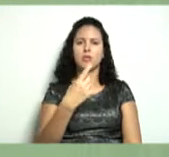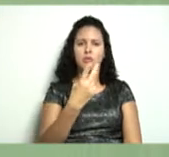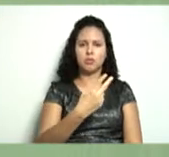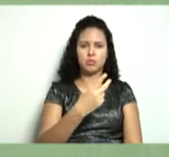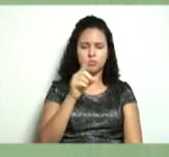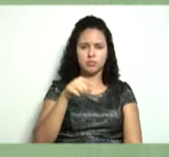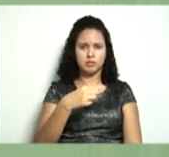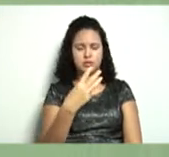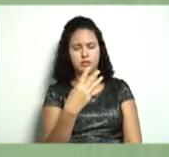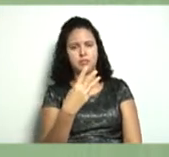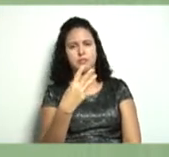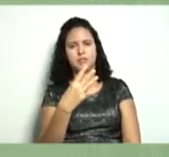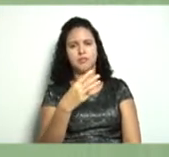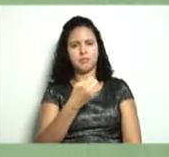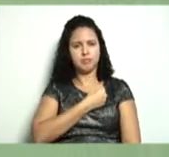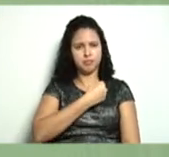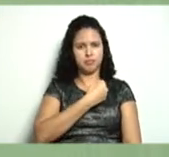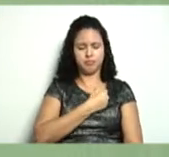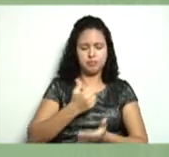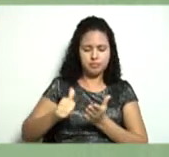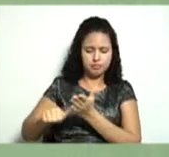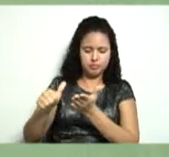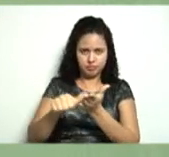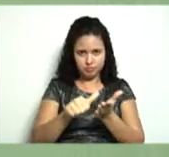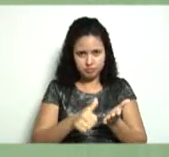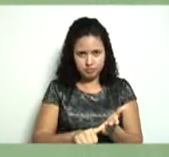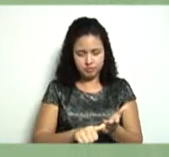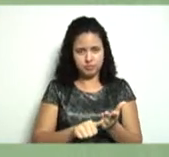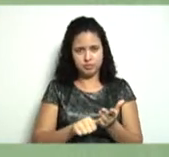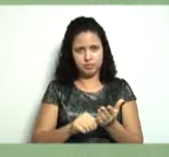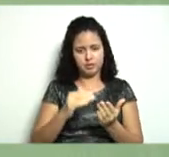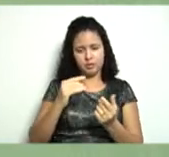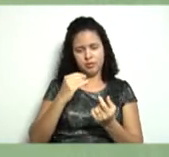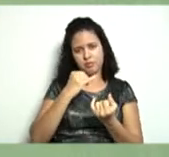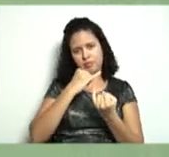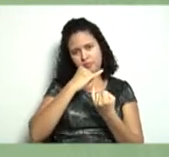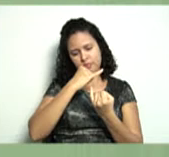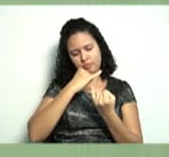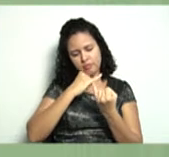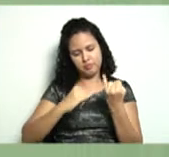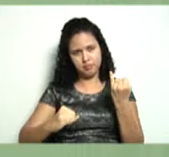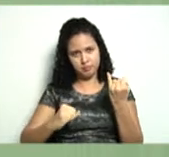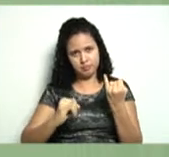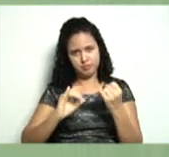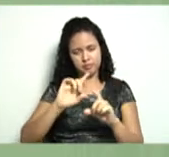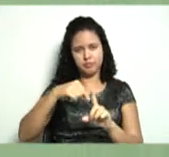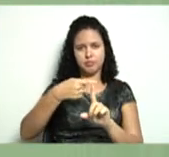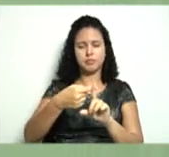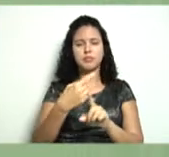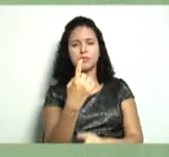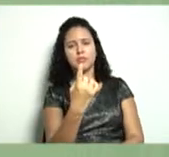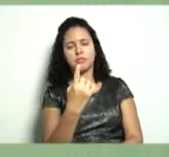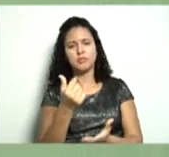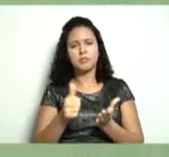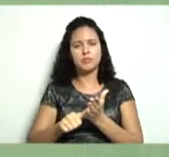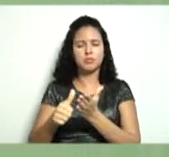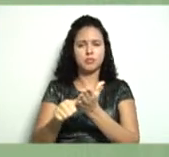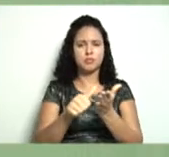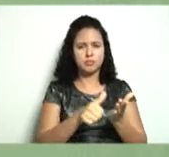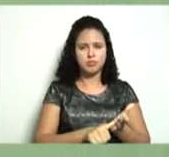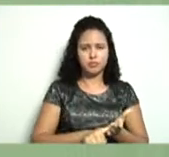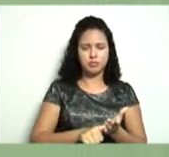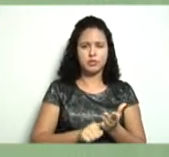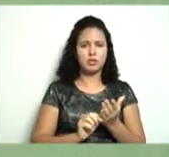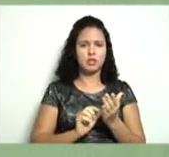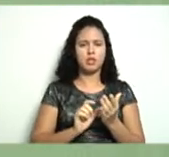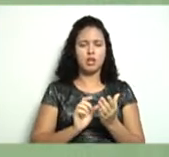em primeira convocação, metade mais um dos associados em segunda convocação e no mínimo 10,